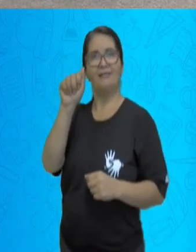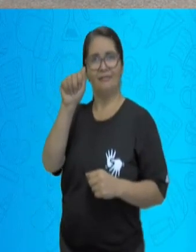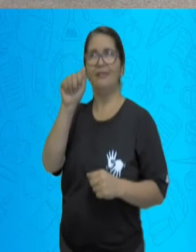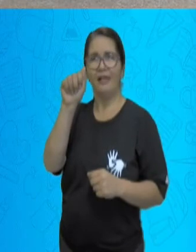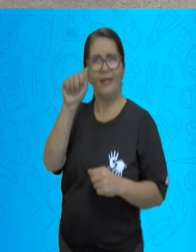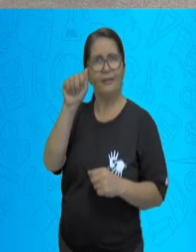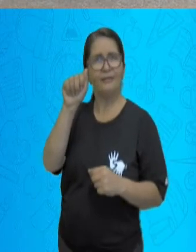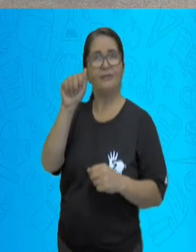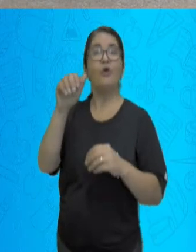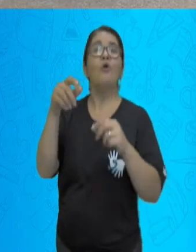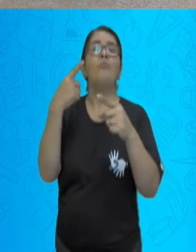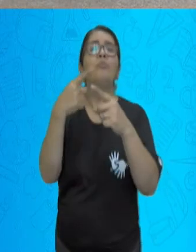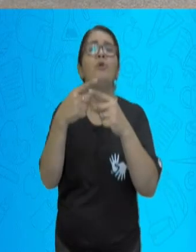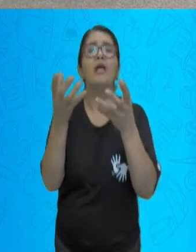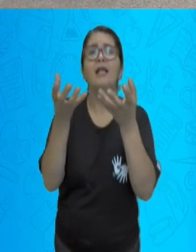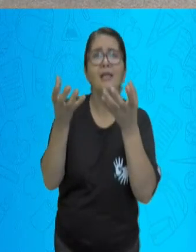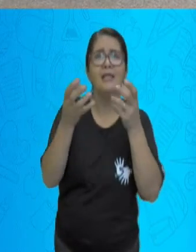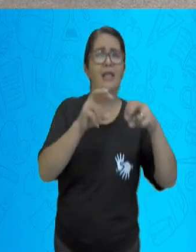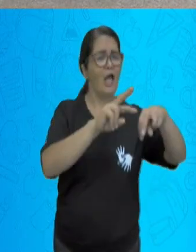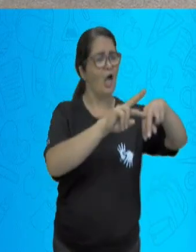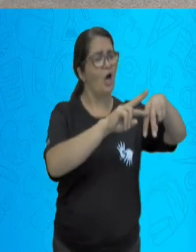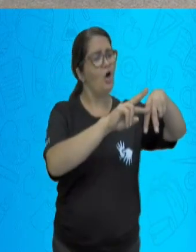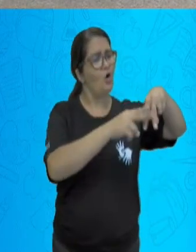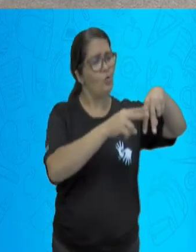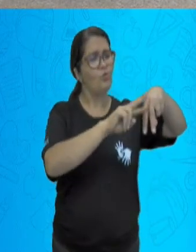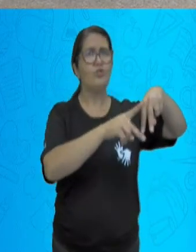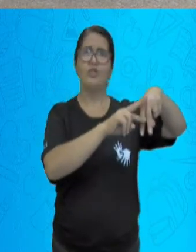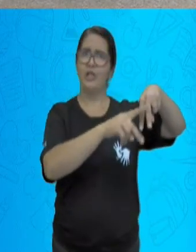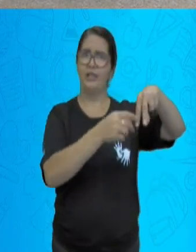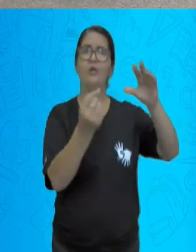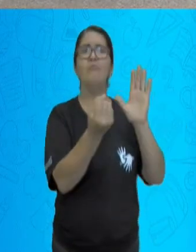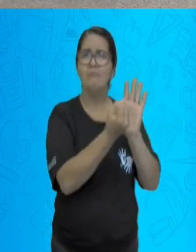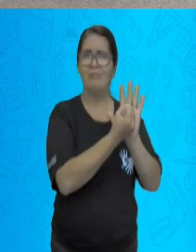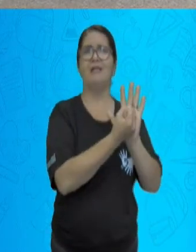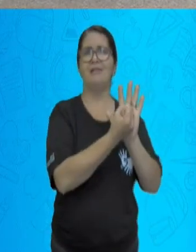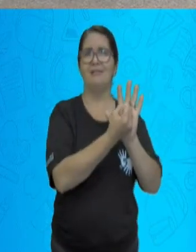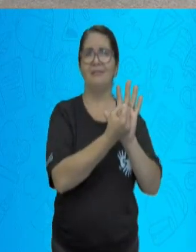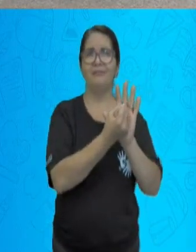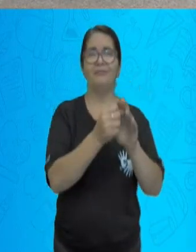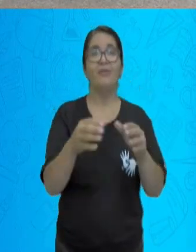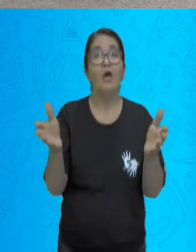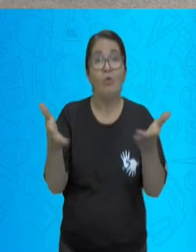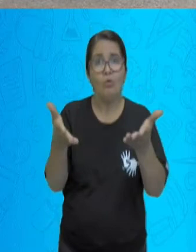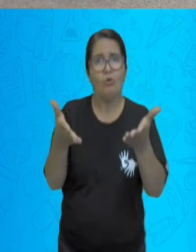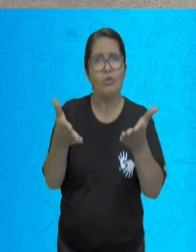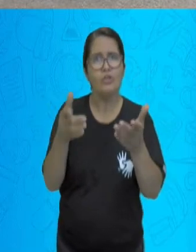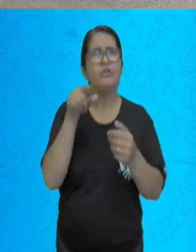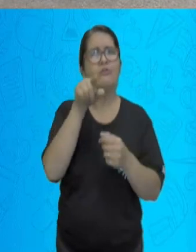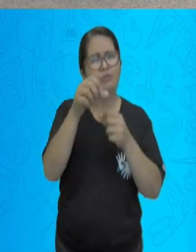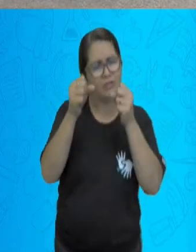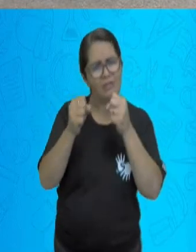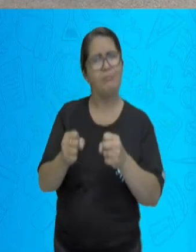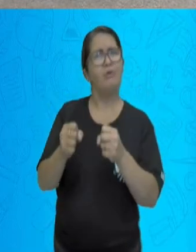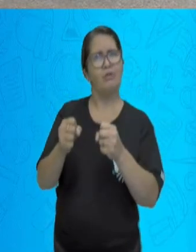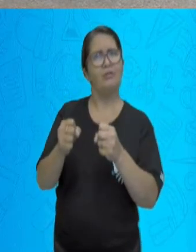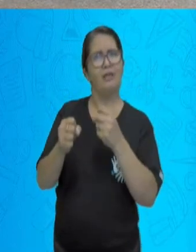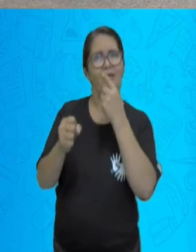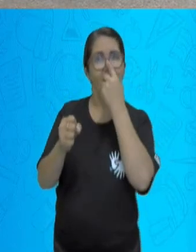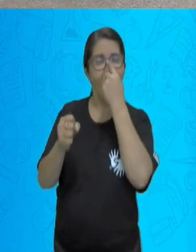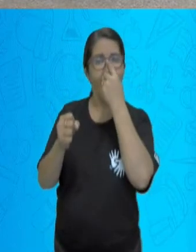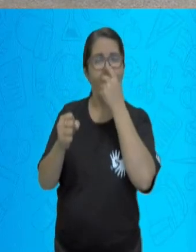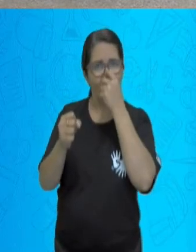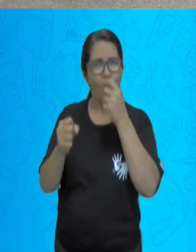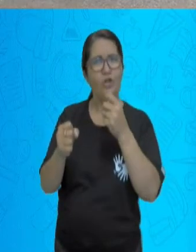foi dicionarizada. Então, hoje você pode falar a